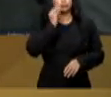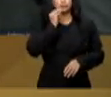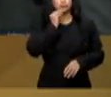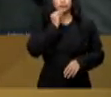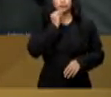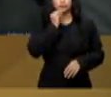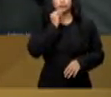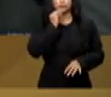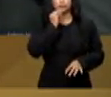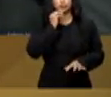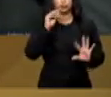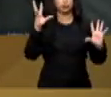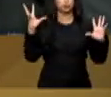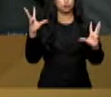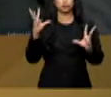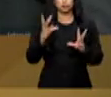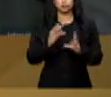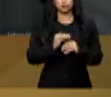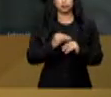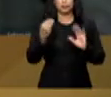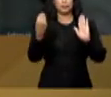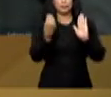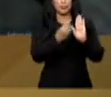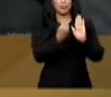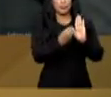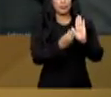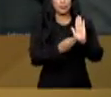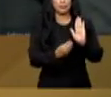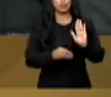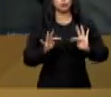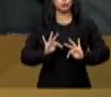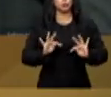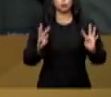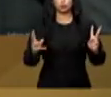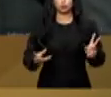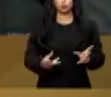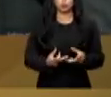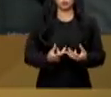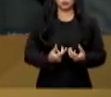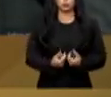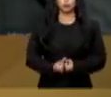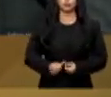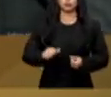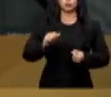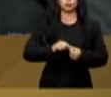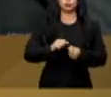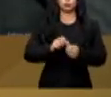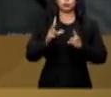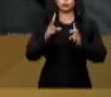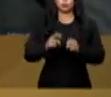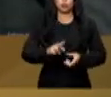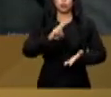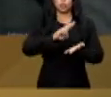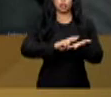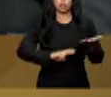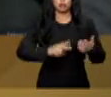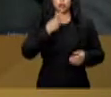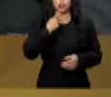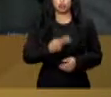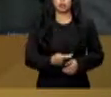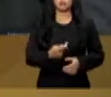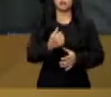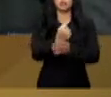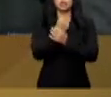de todas as hipóteses que buscam, tal como o eminente relator salientou, a segurança